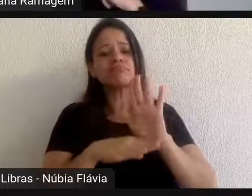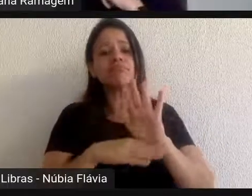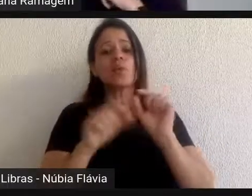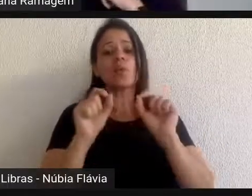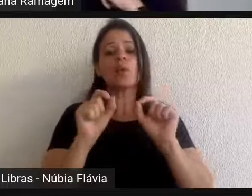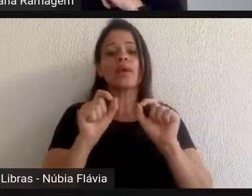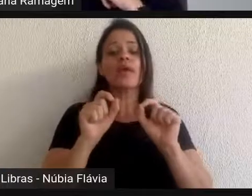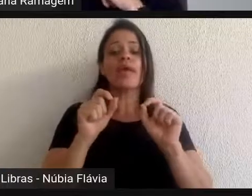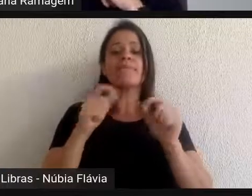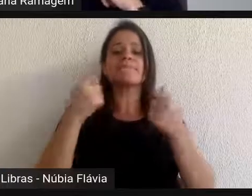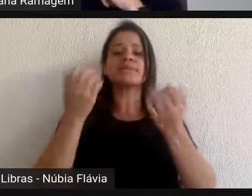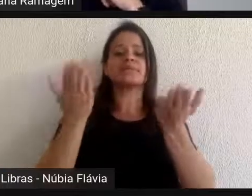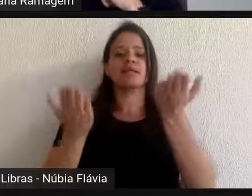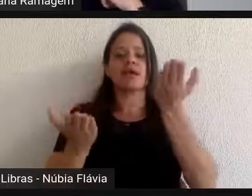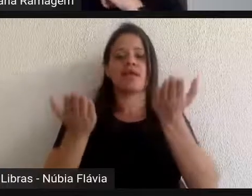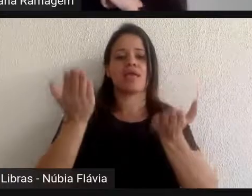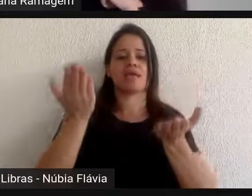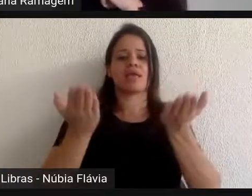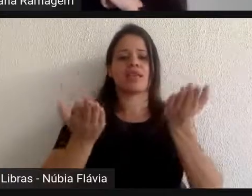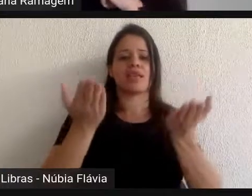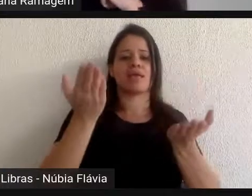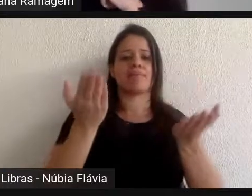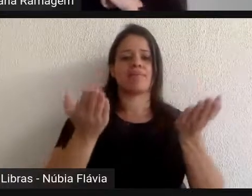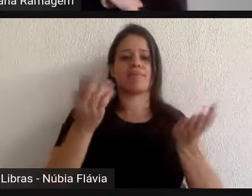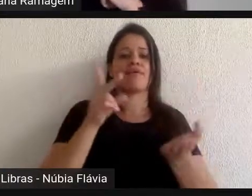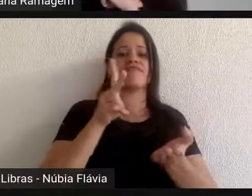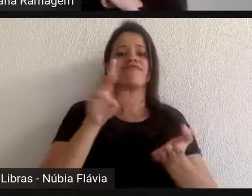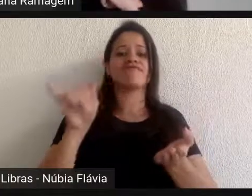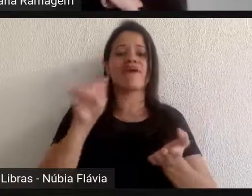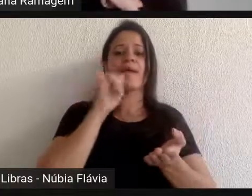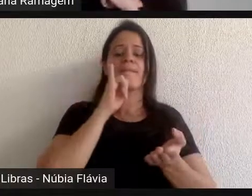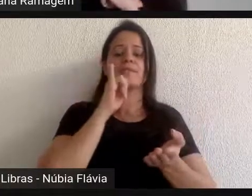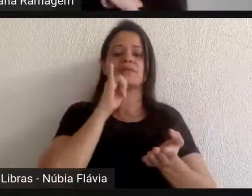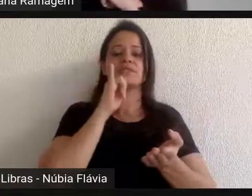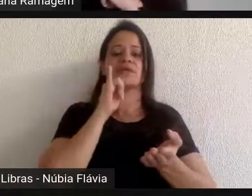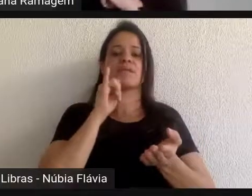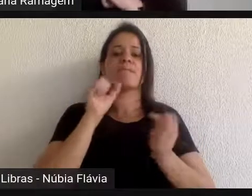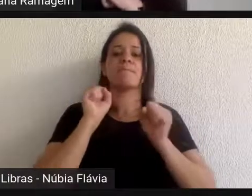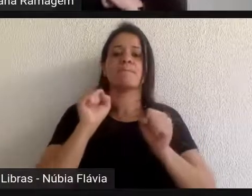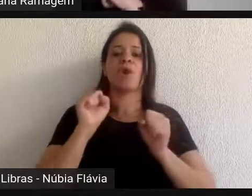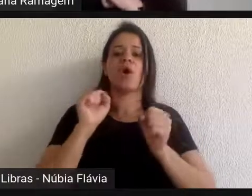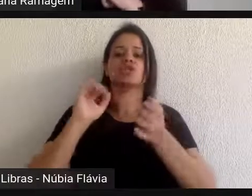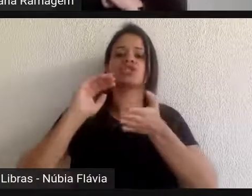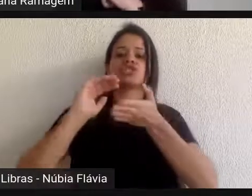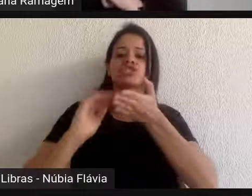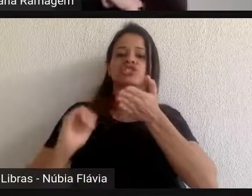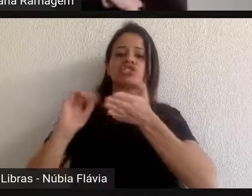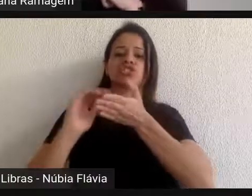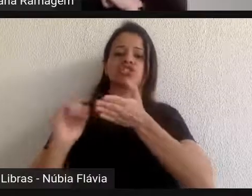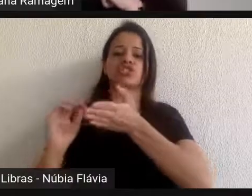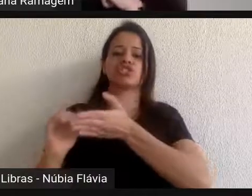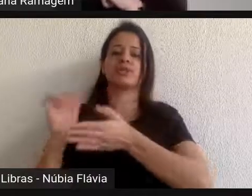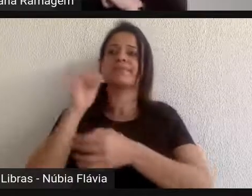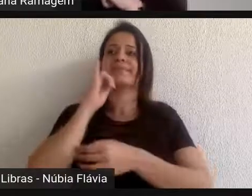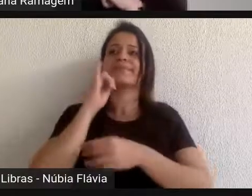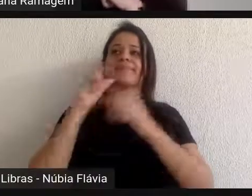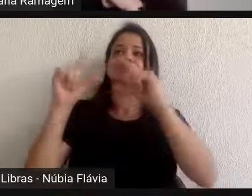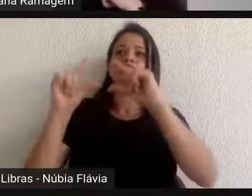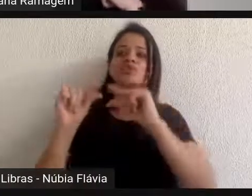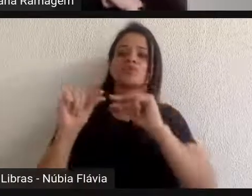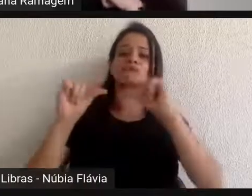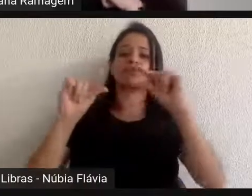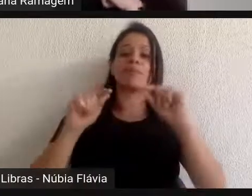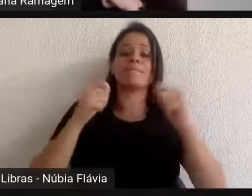meu dia a dia, ela vai levar a uma perda ponderal, a uma perda de peso, tá? Não importa como eu distribuir